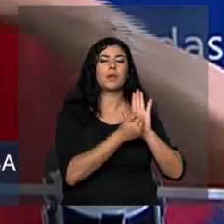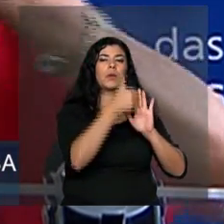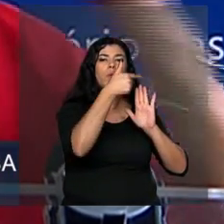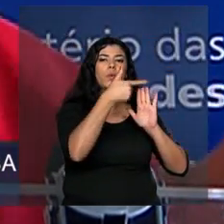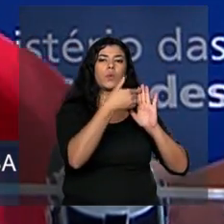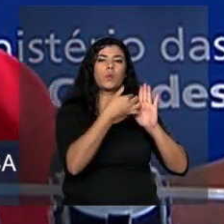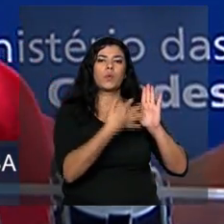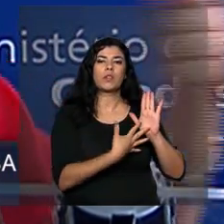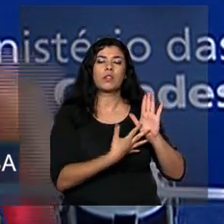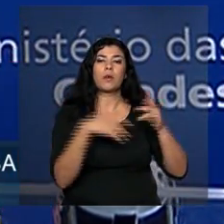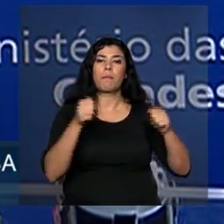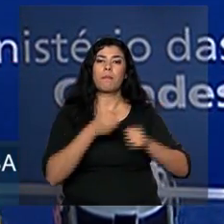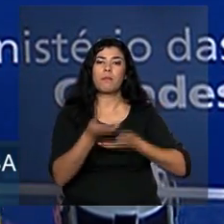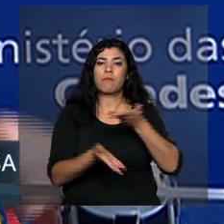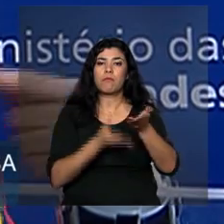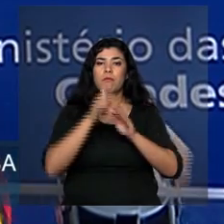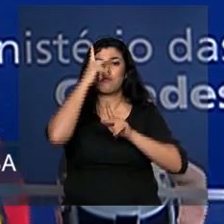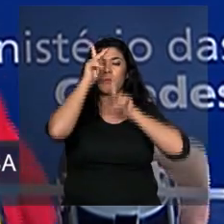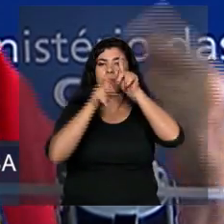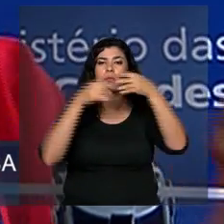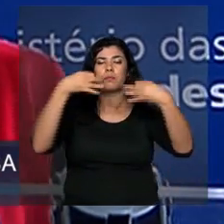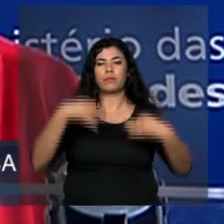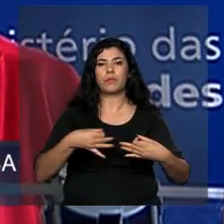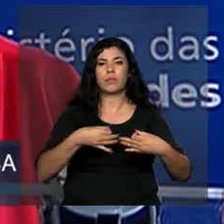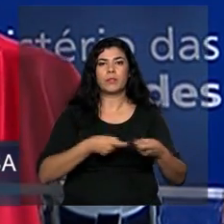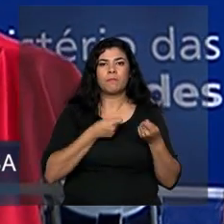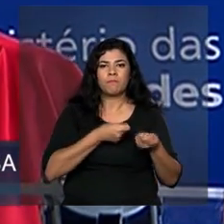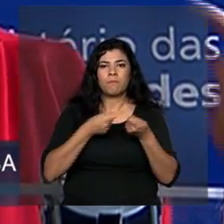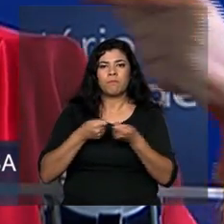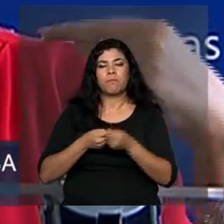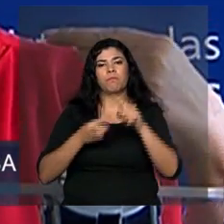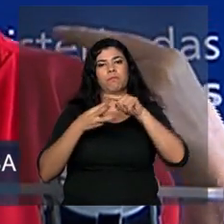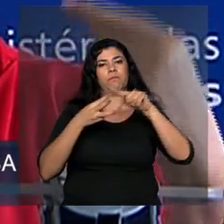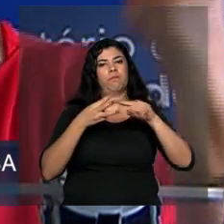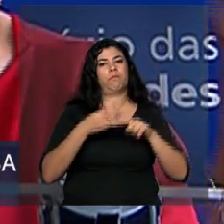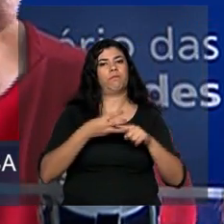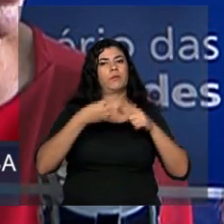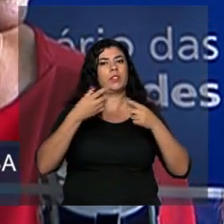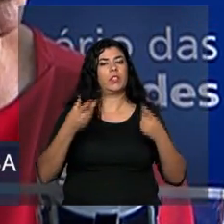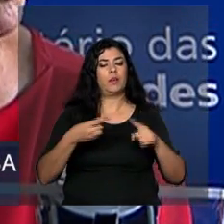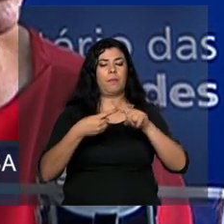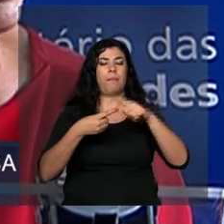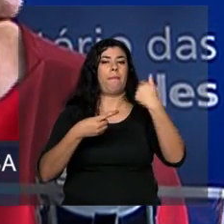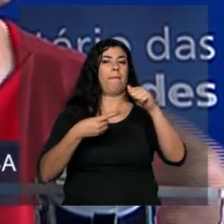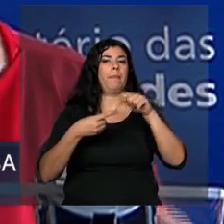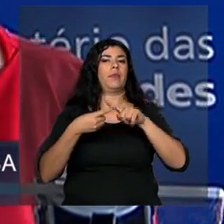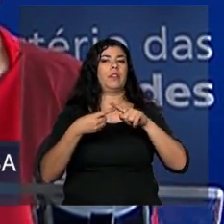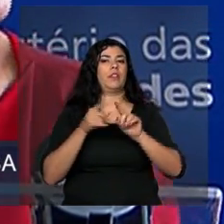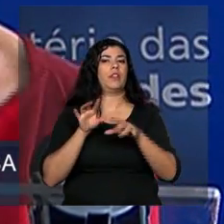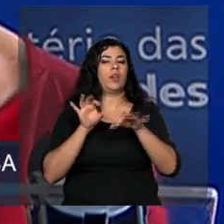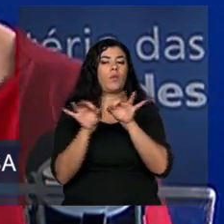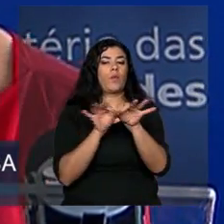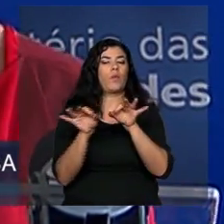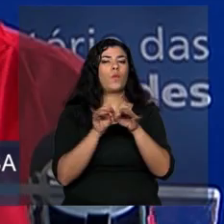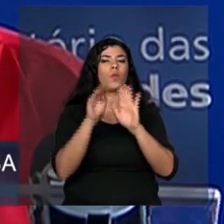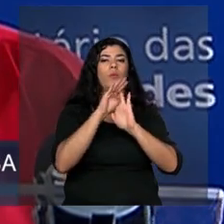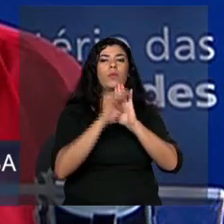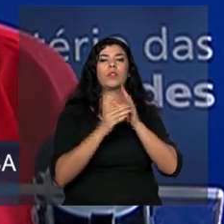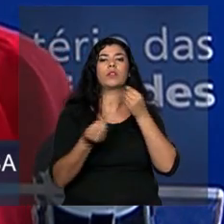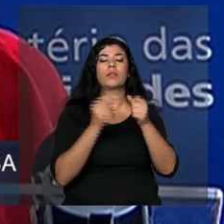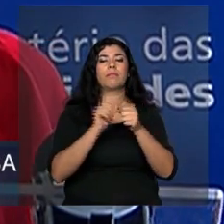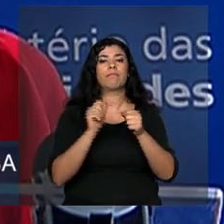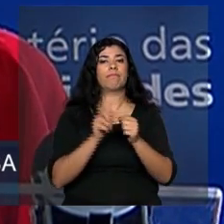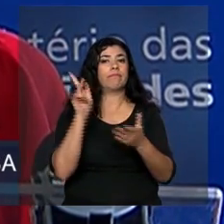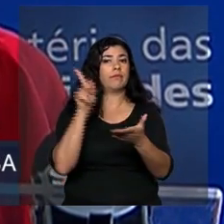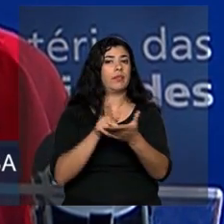atender a população. Então, o desafio é triplo. Eu tenho de formatar o programa e ver como a realidade faz, o